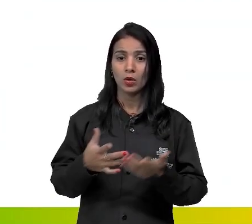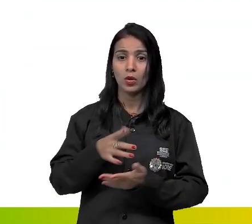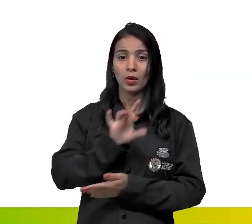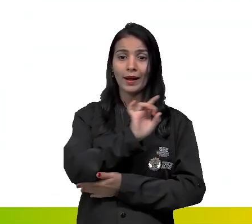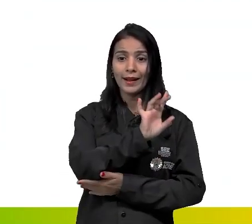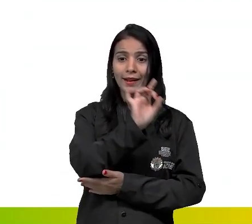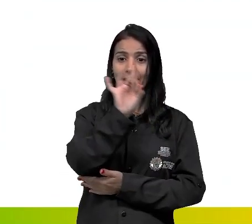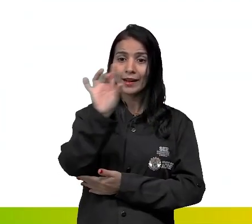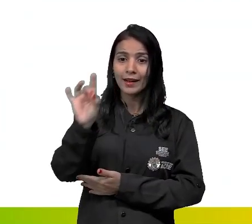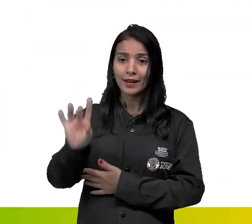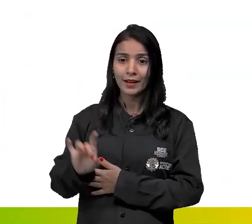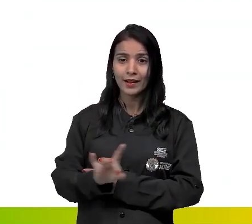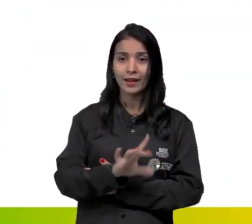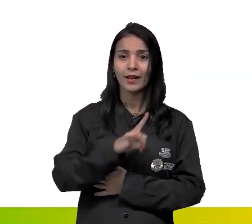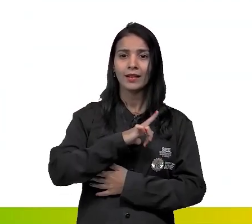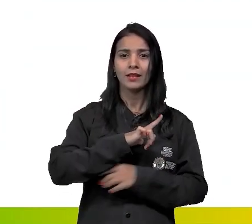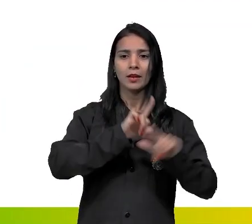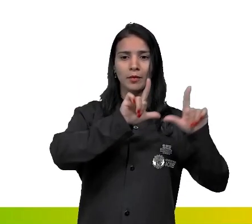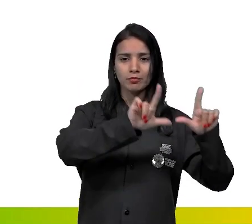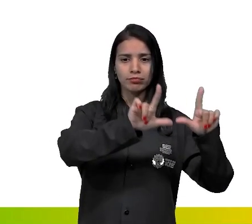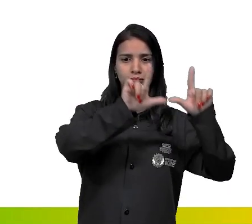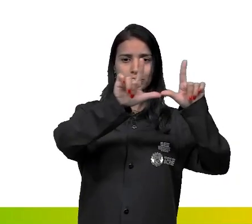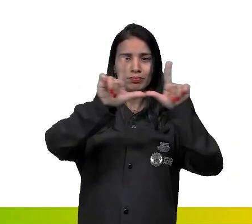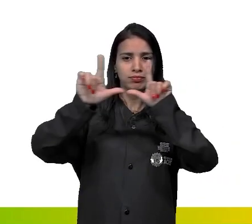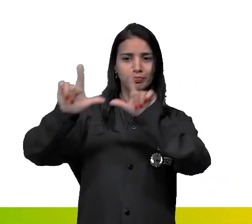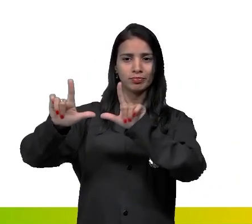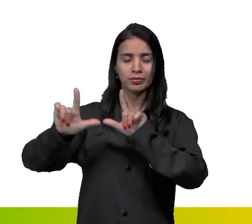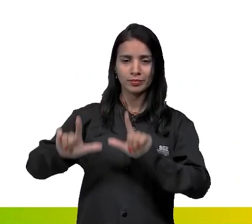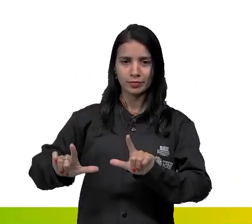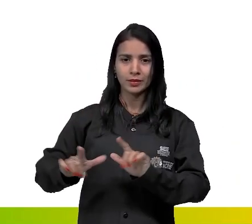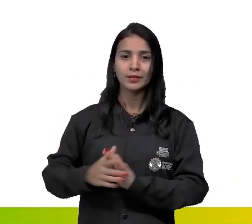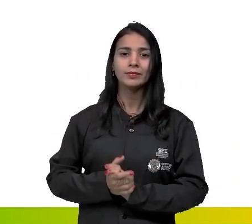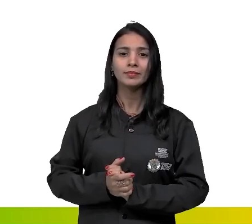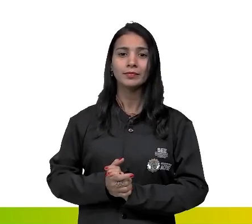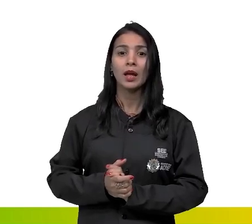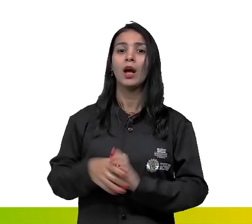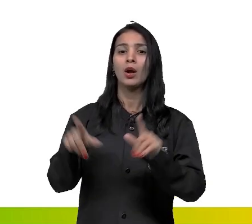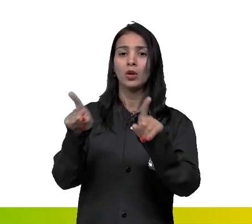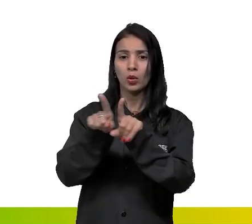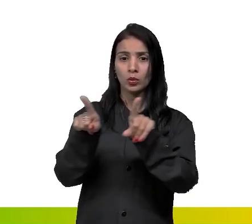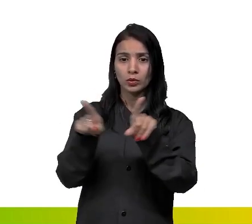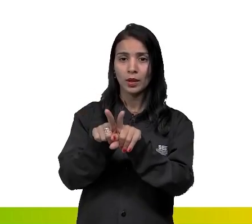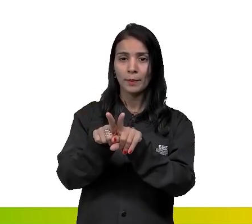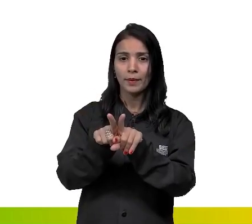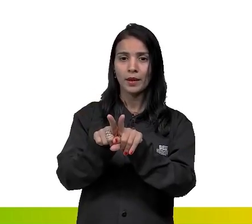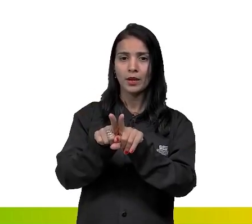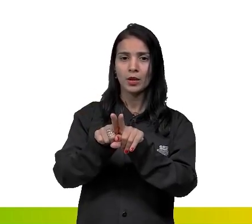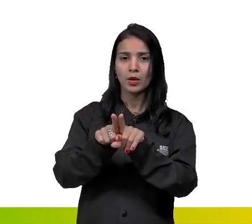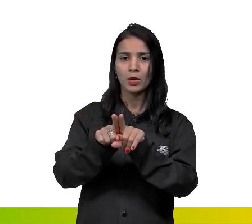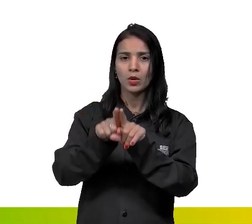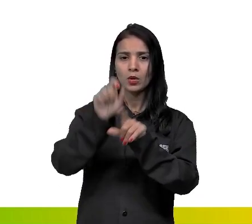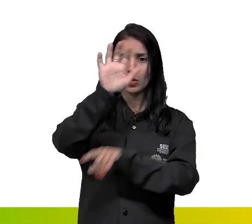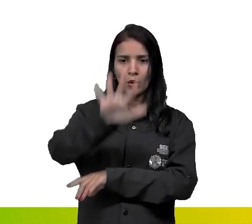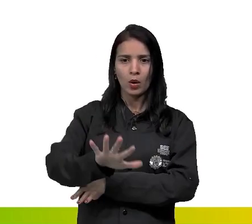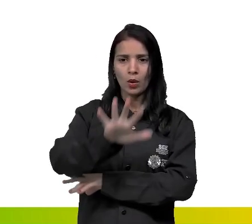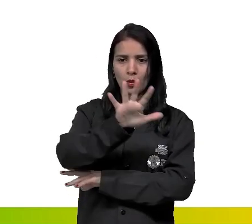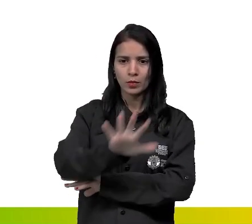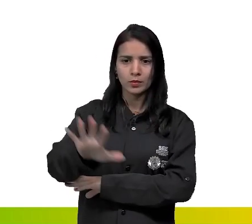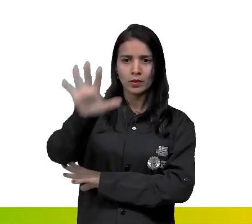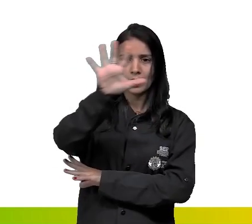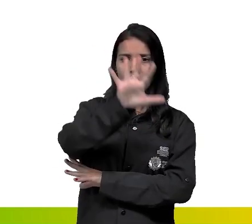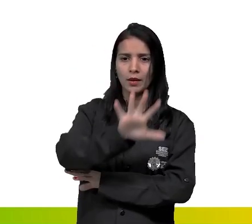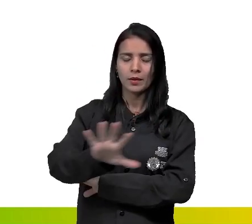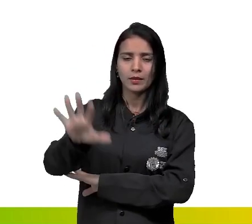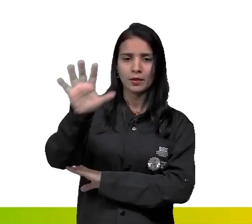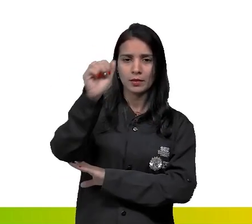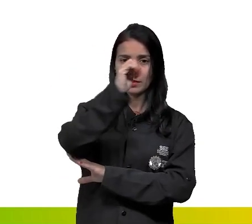separado por caixas de texto. Aqui eu trouxe um mosaico do que seria todos os biomas juntos e a gente vai entender